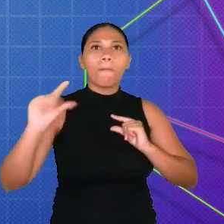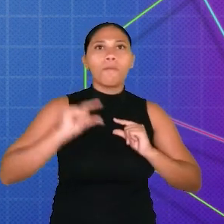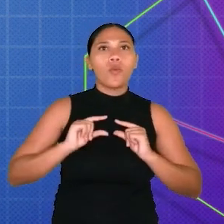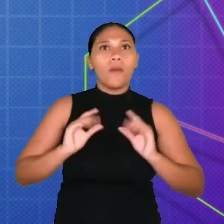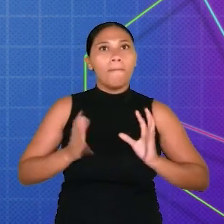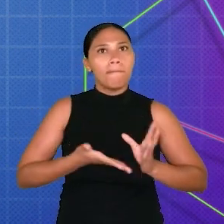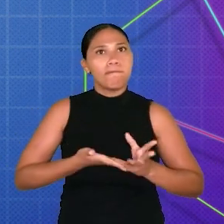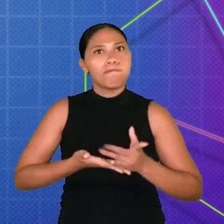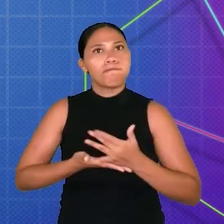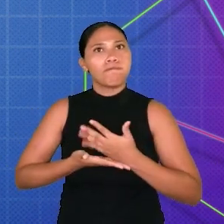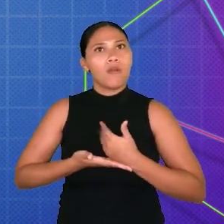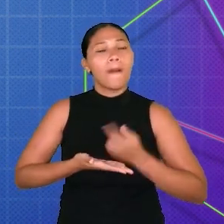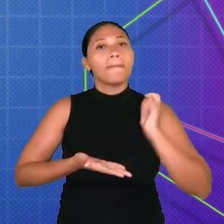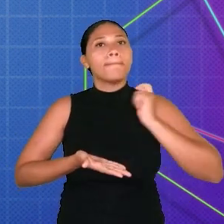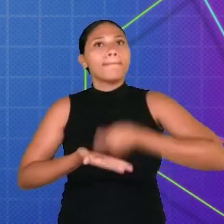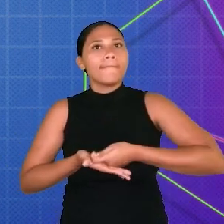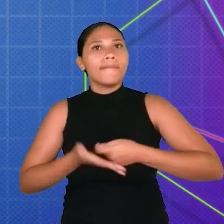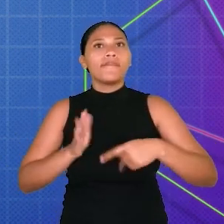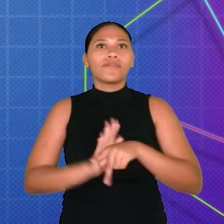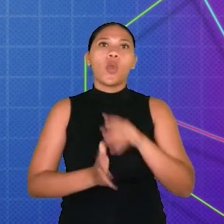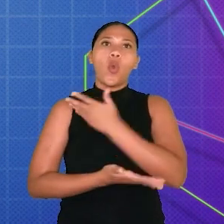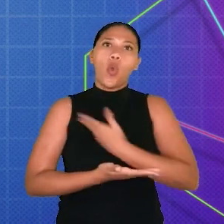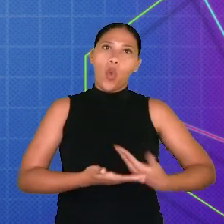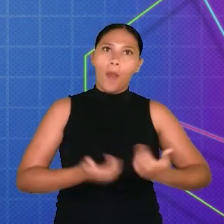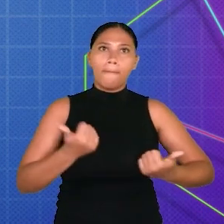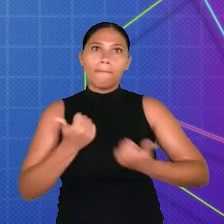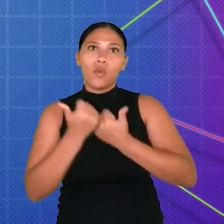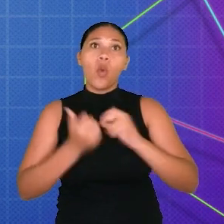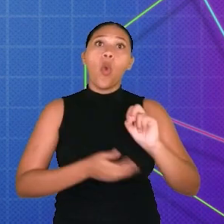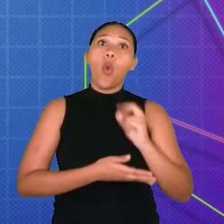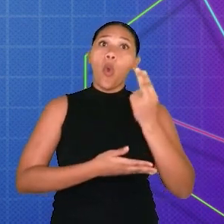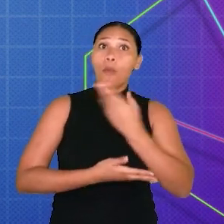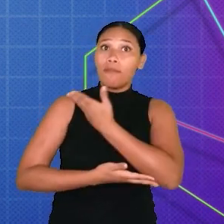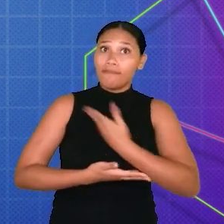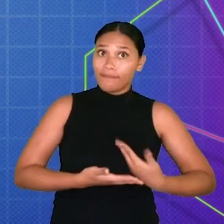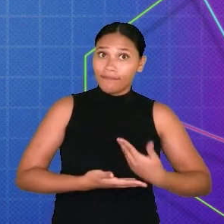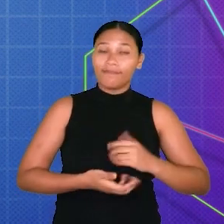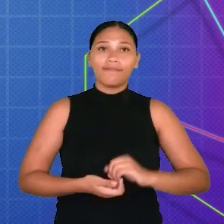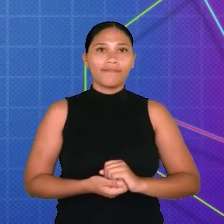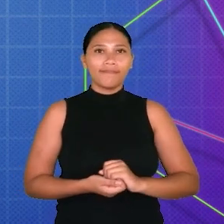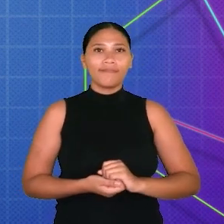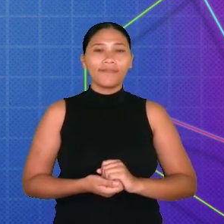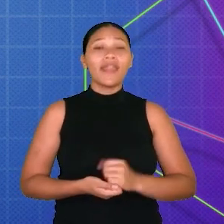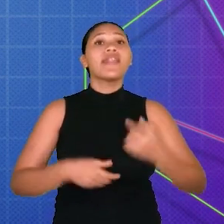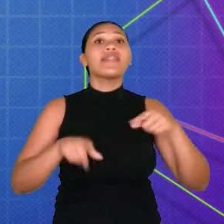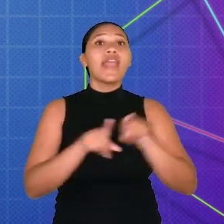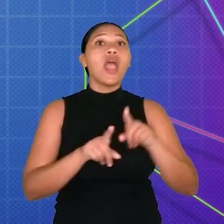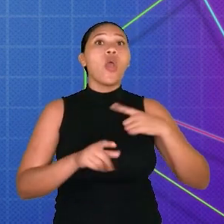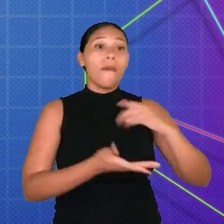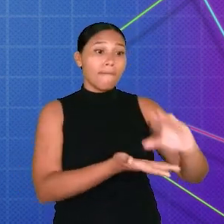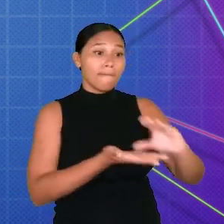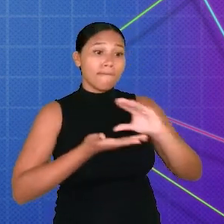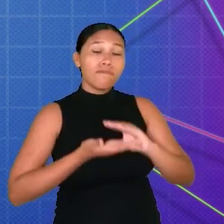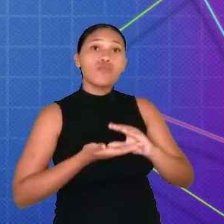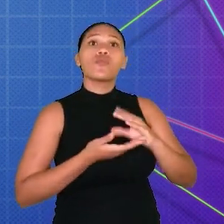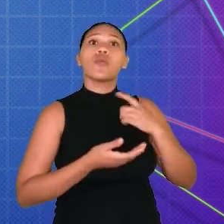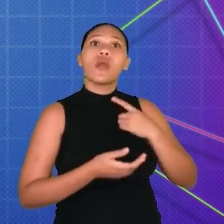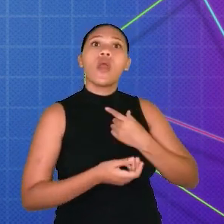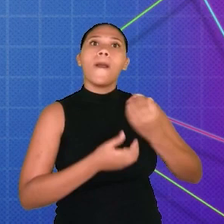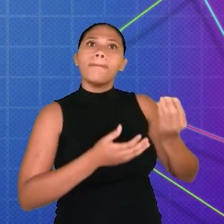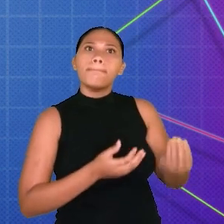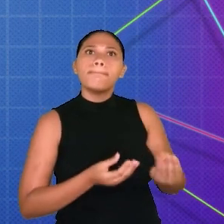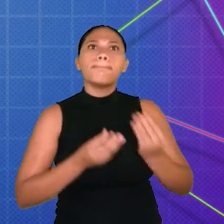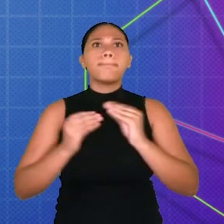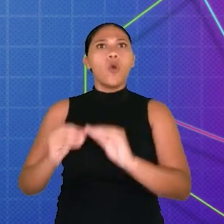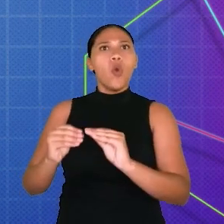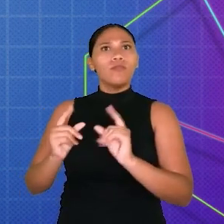editoras, podendo também ser pago por incentivos governamentais ou privados. O crowdfunding, em que os jogadores investem no